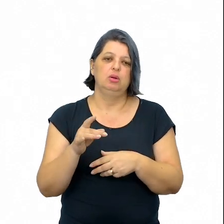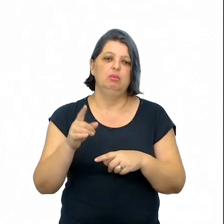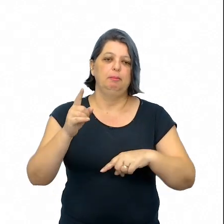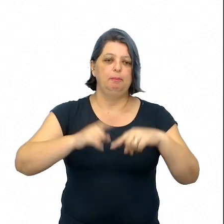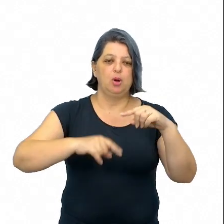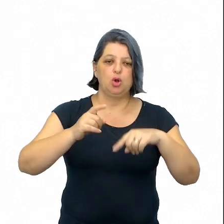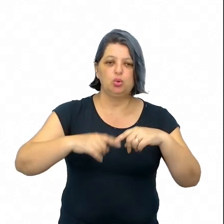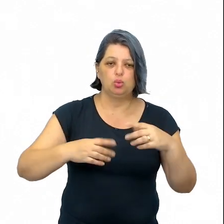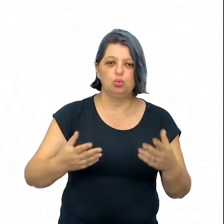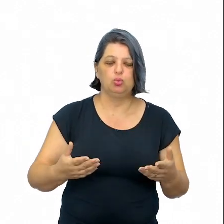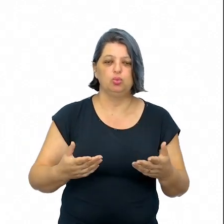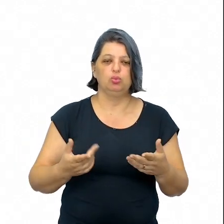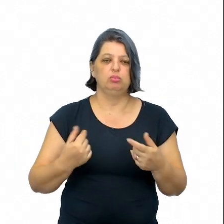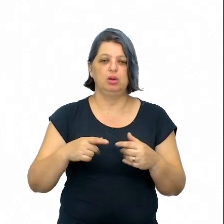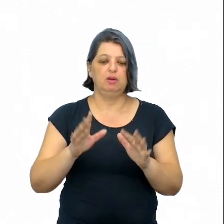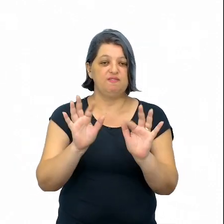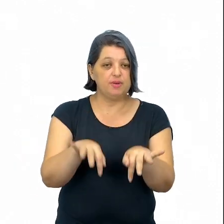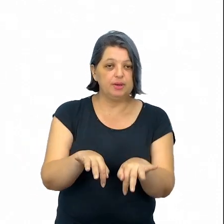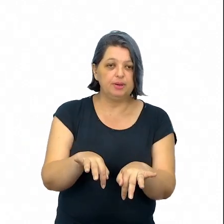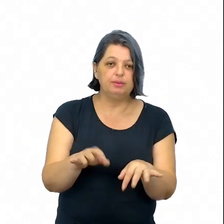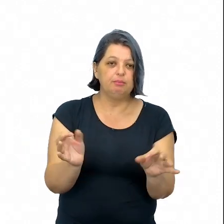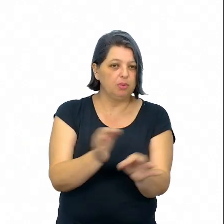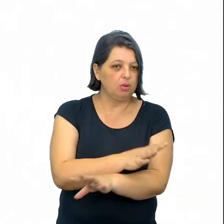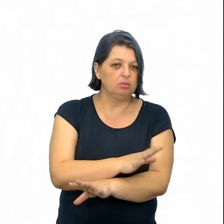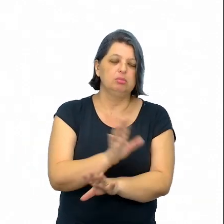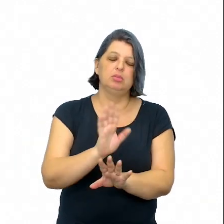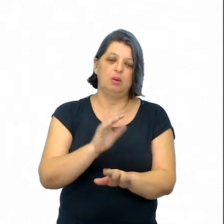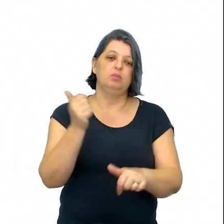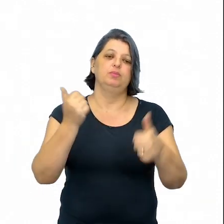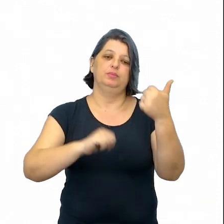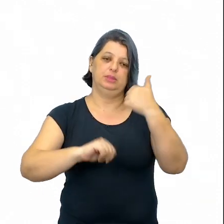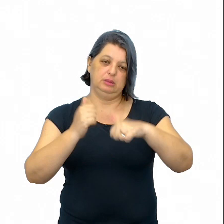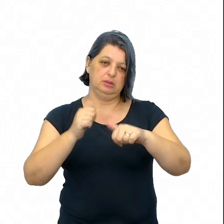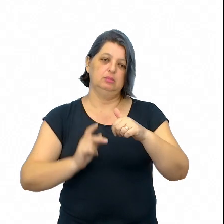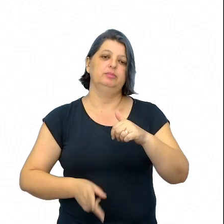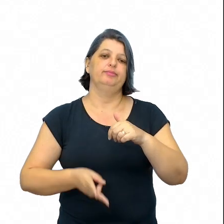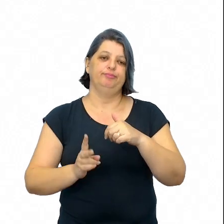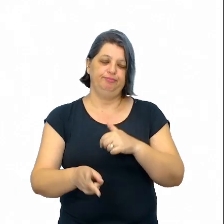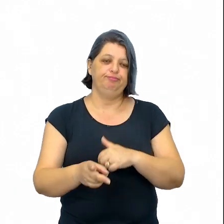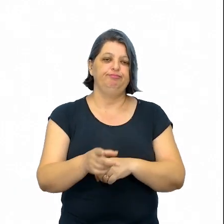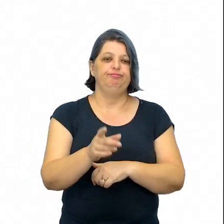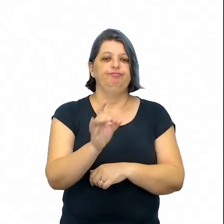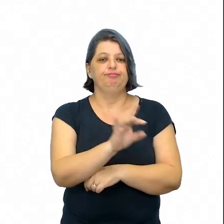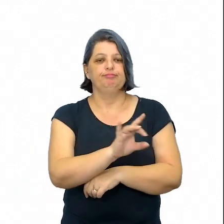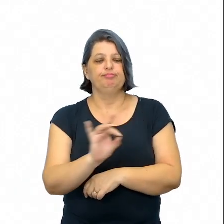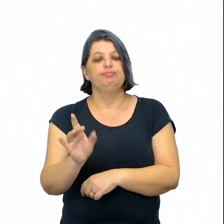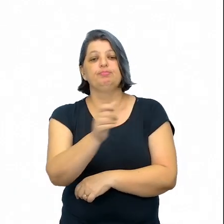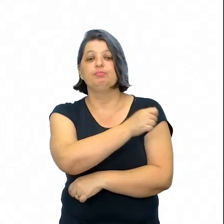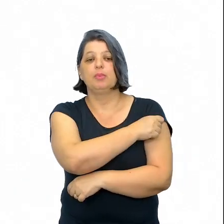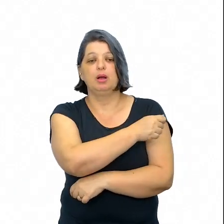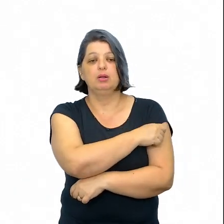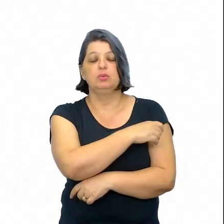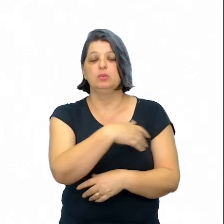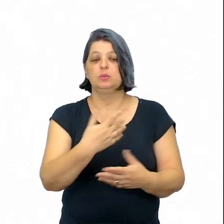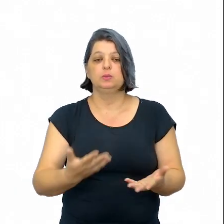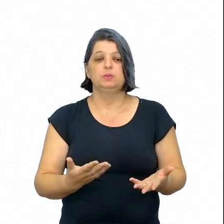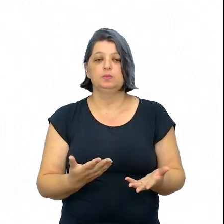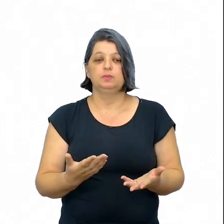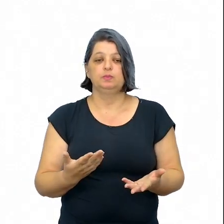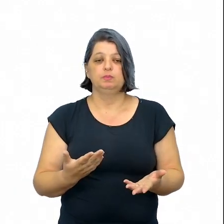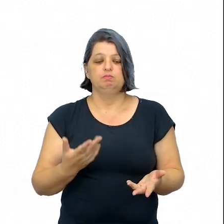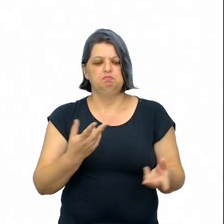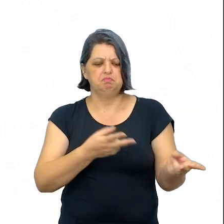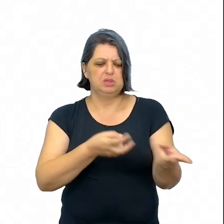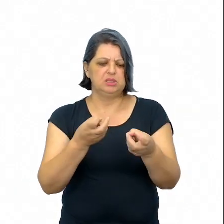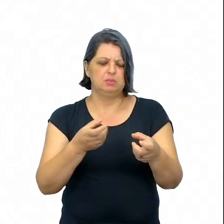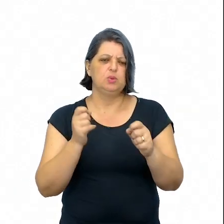produto, que se encerra em si mesmo. A análise dos processos utilizados pelos estudantes nos leva a verificar o que há